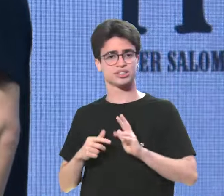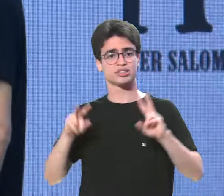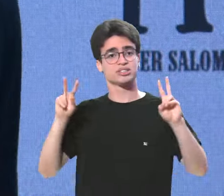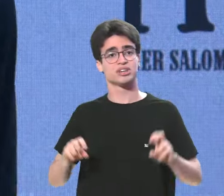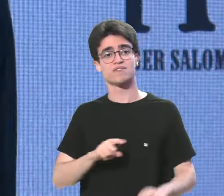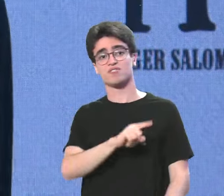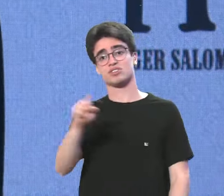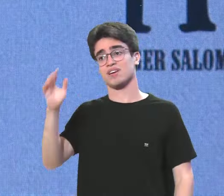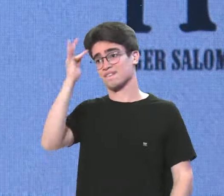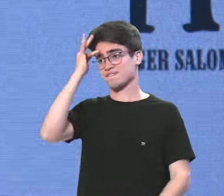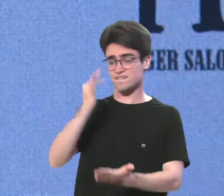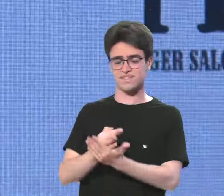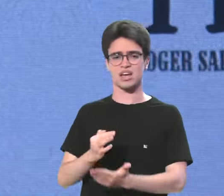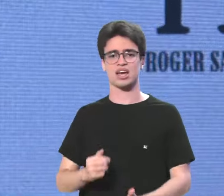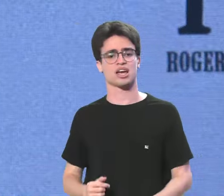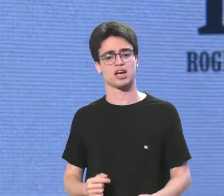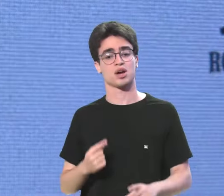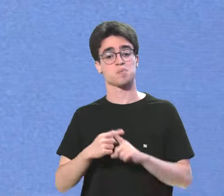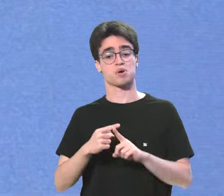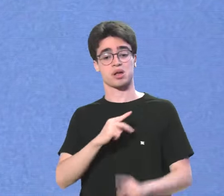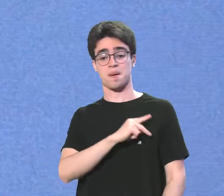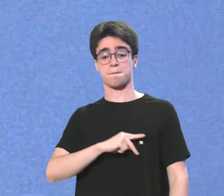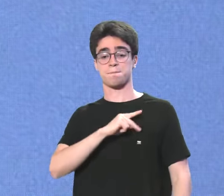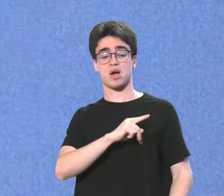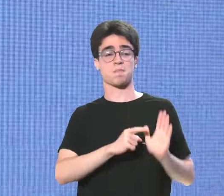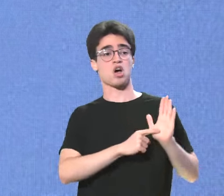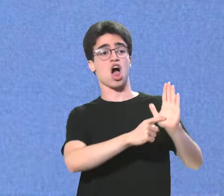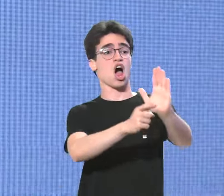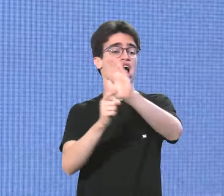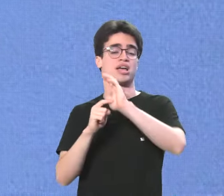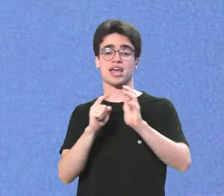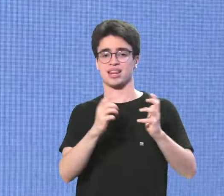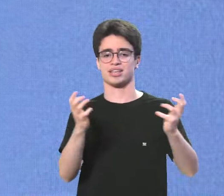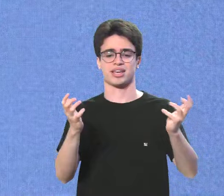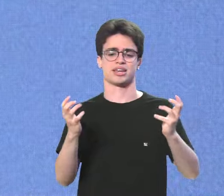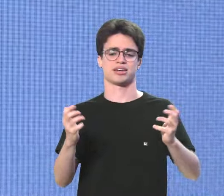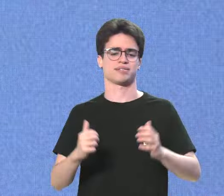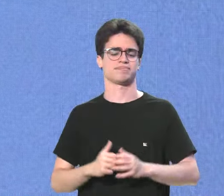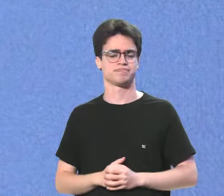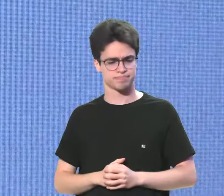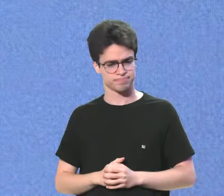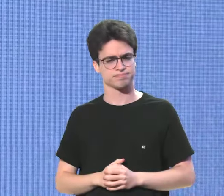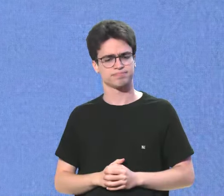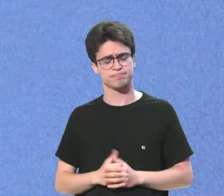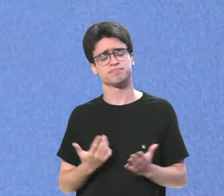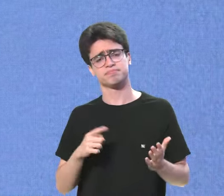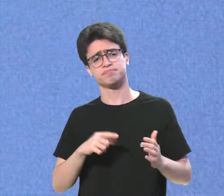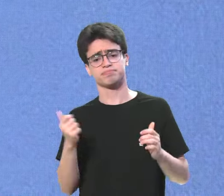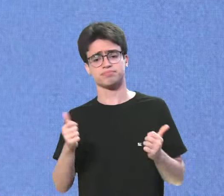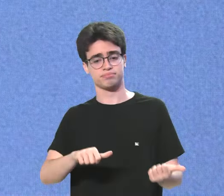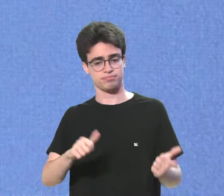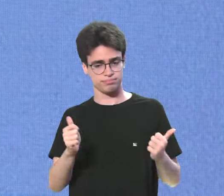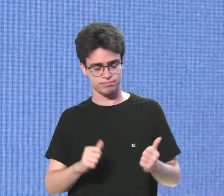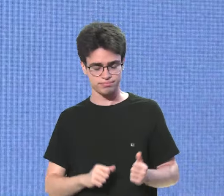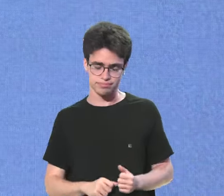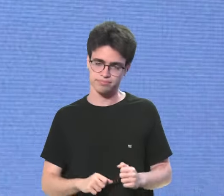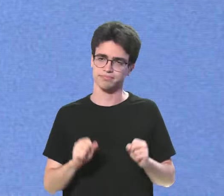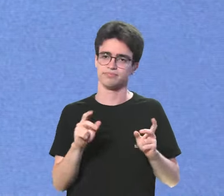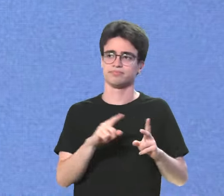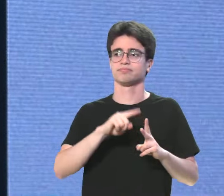fé ele queria mostrar para todo mundo se batizou segunda coisa